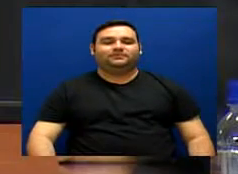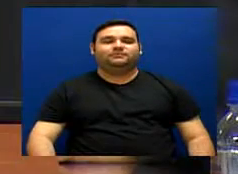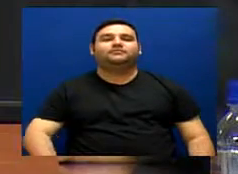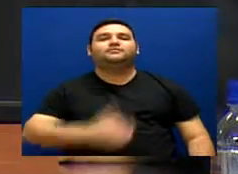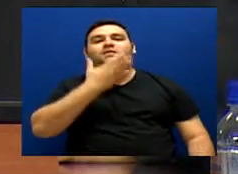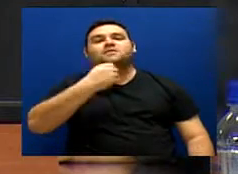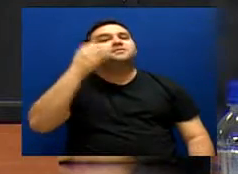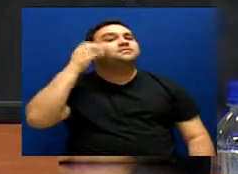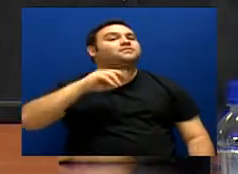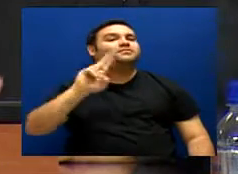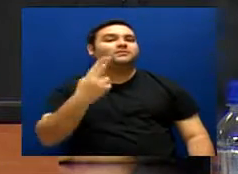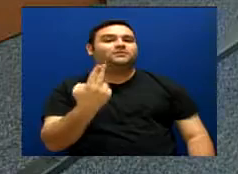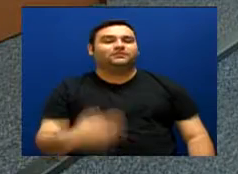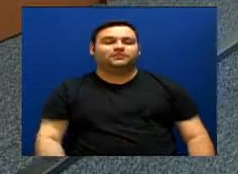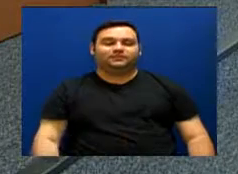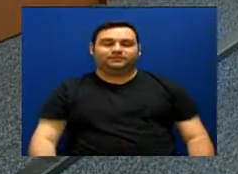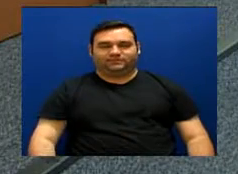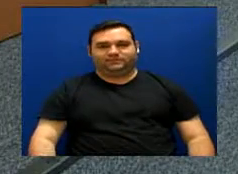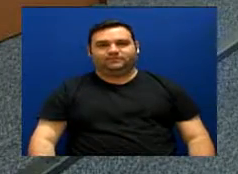Dr. Hudson Pessini.